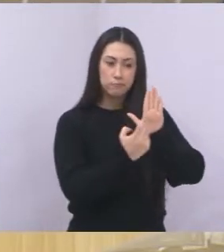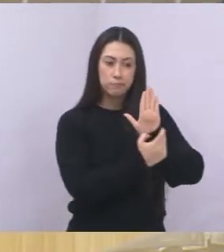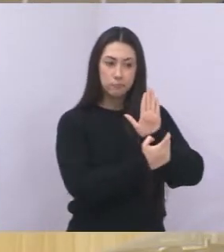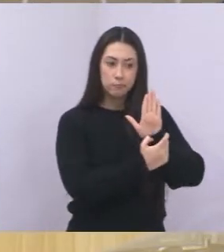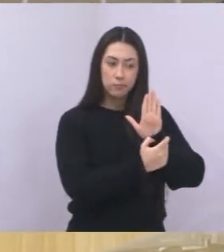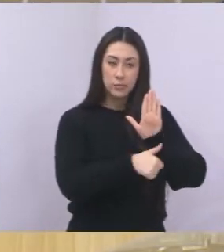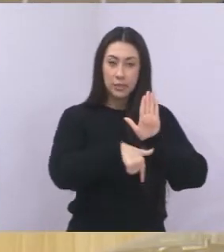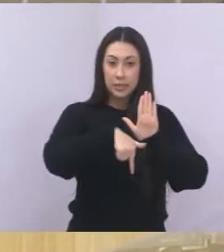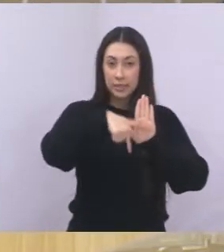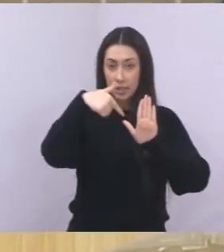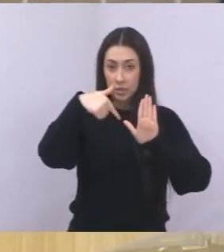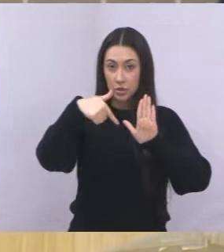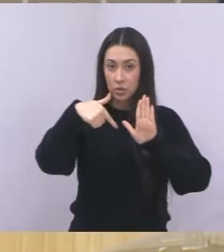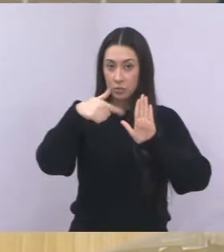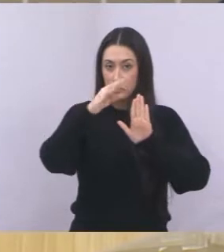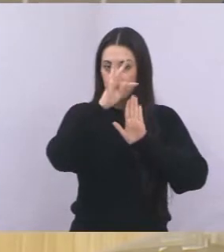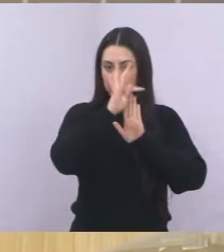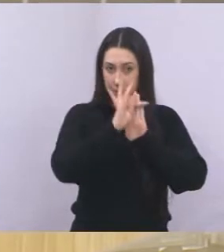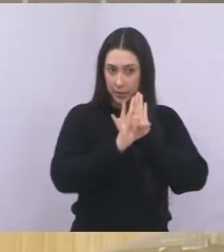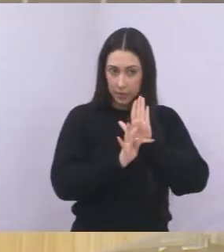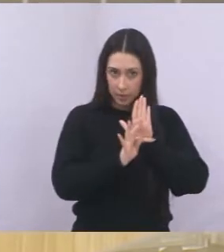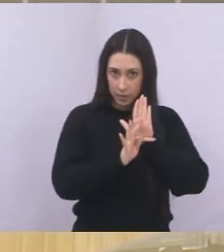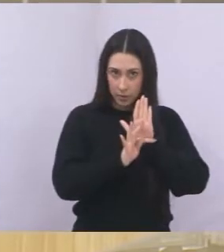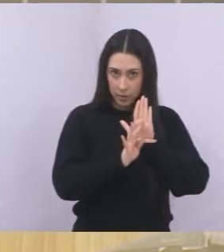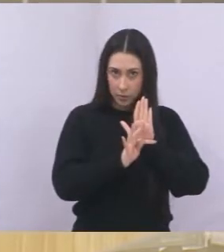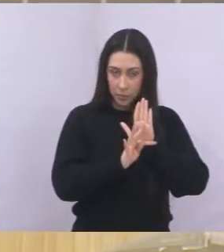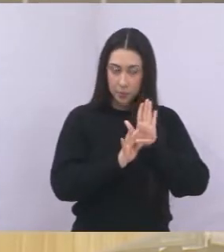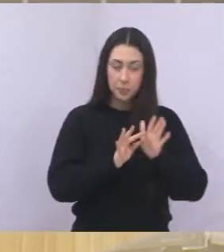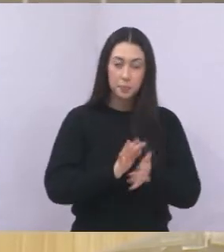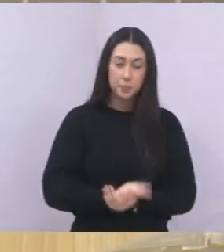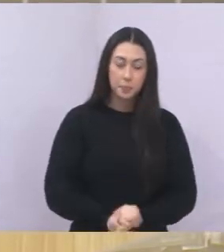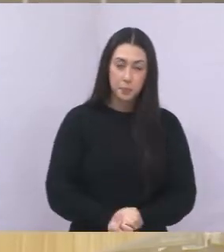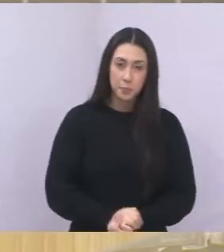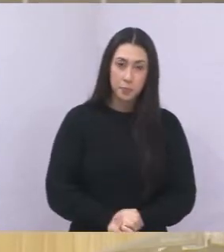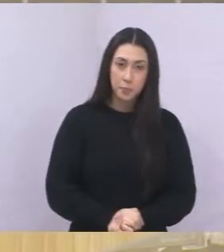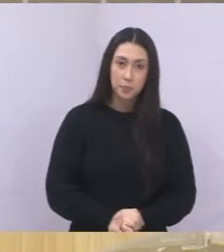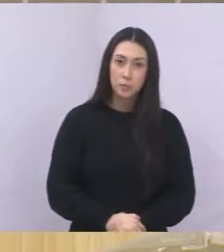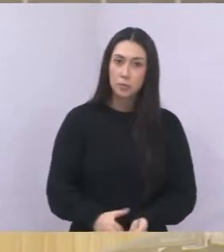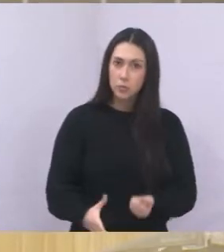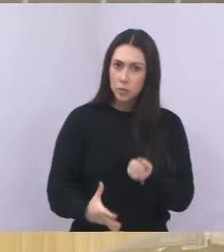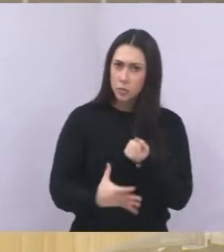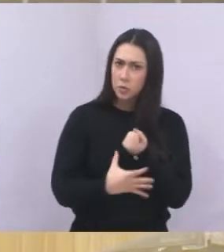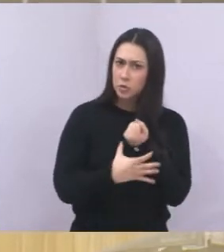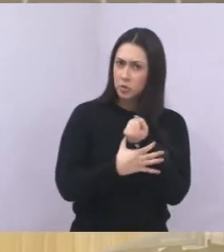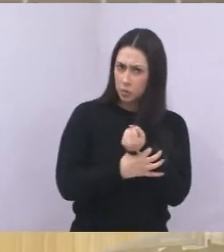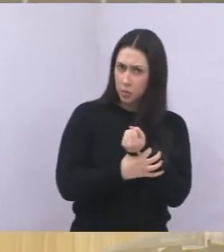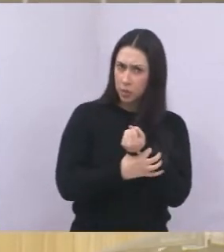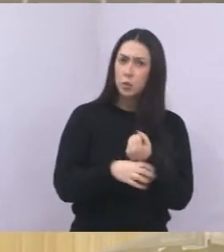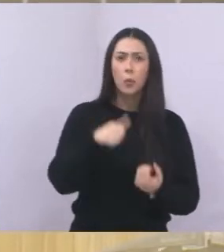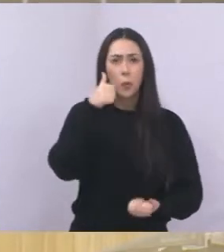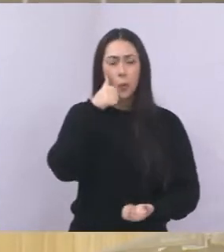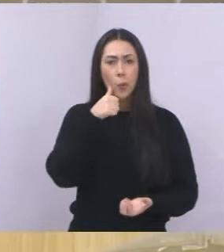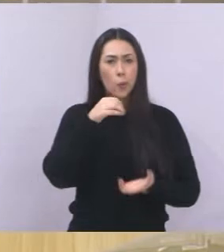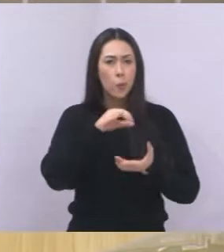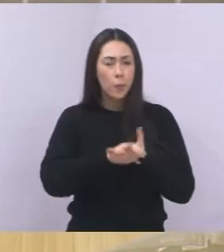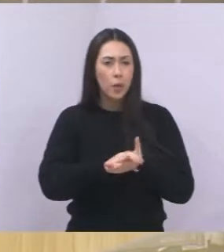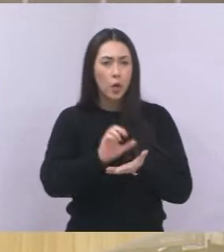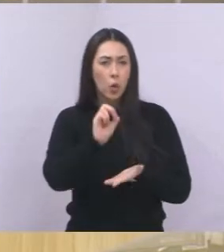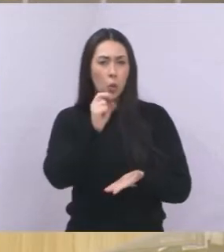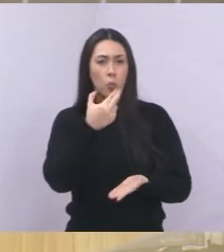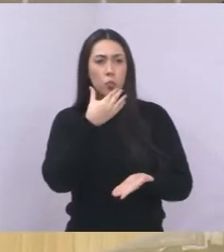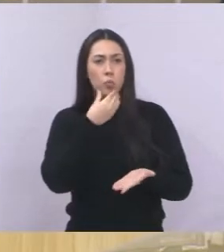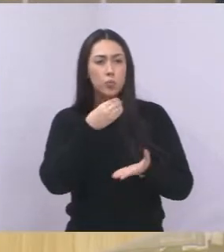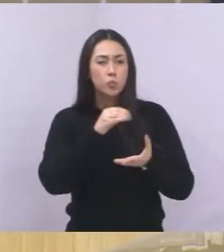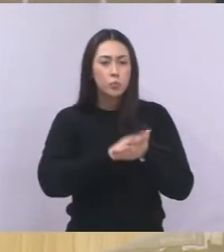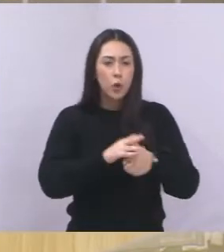o sétimo, com a seguinte redação. Parágrafo 7. Fica assegurado ao cônjuge ou companheiro viúvo